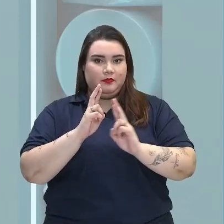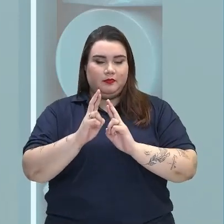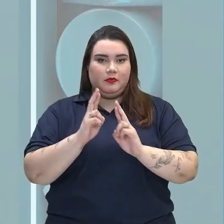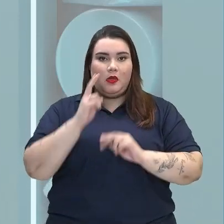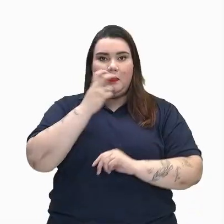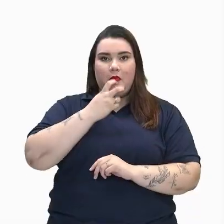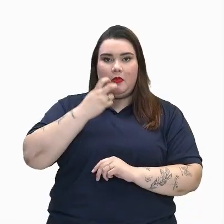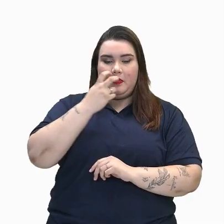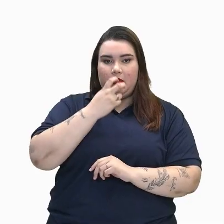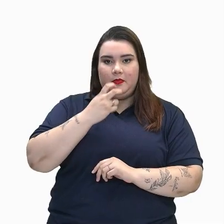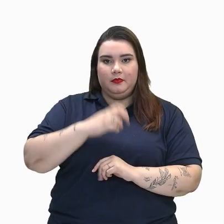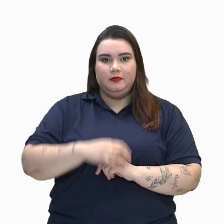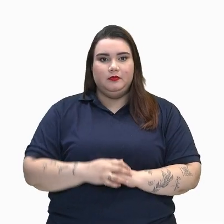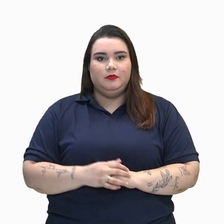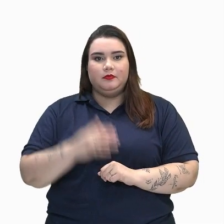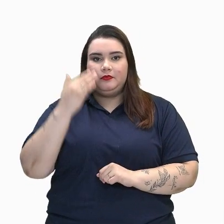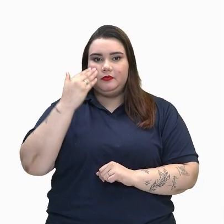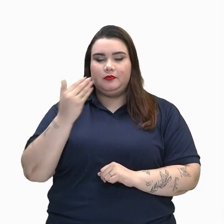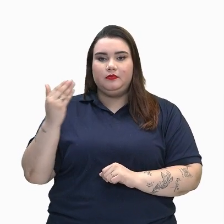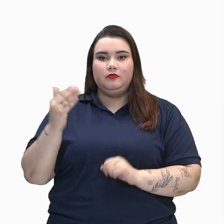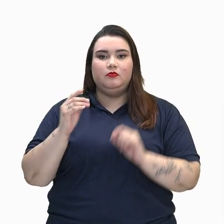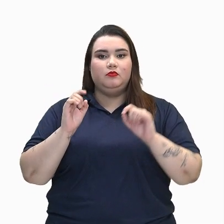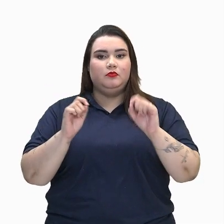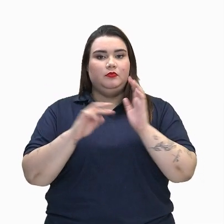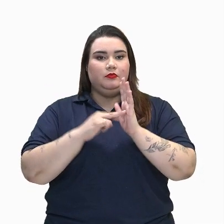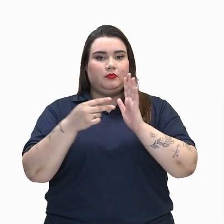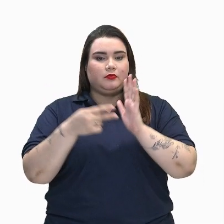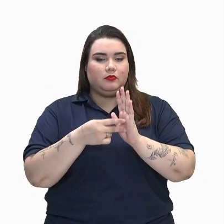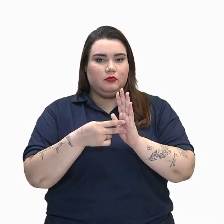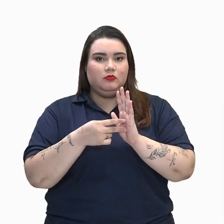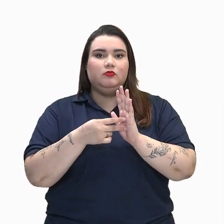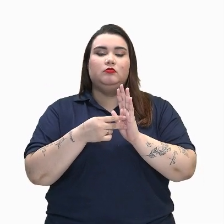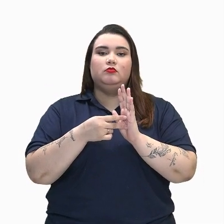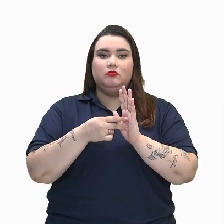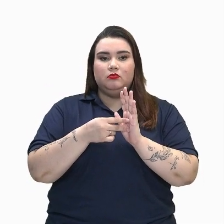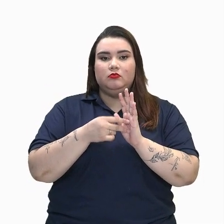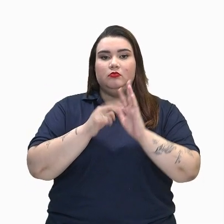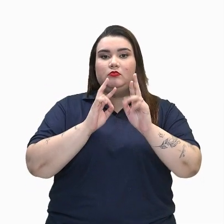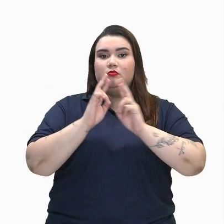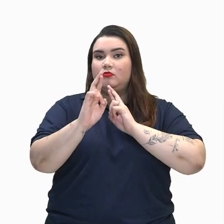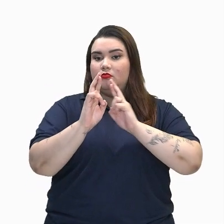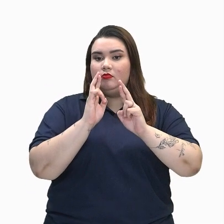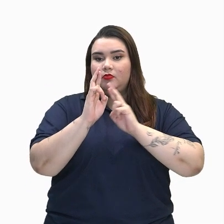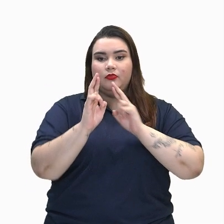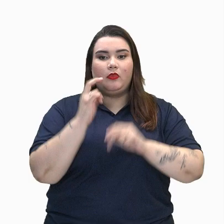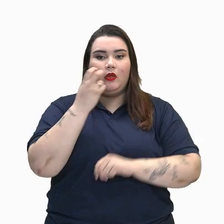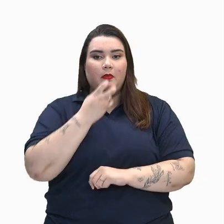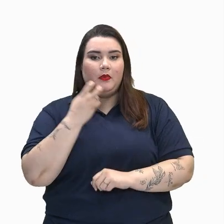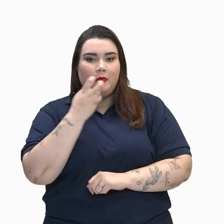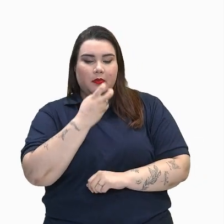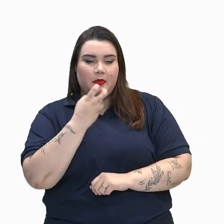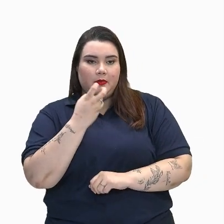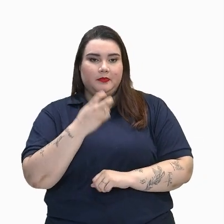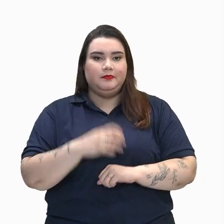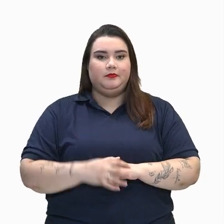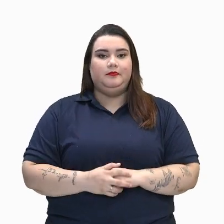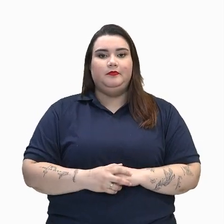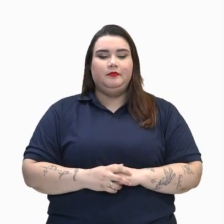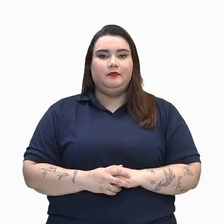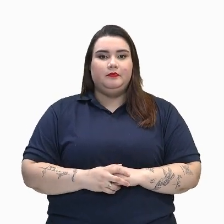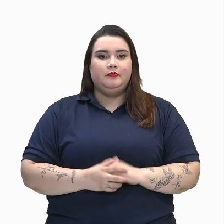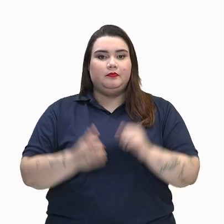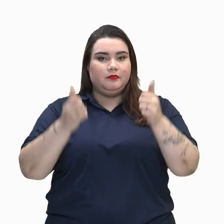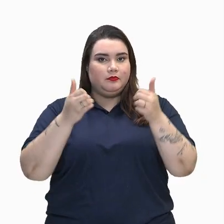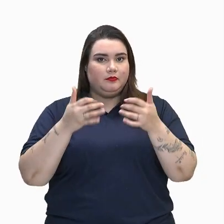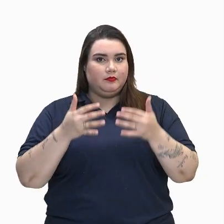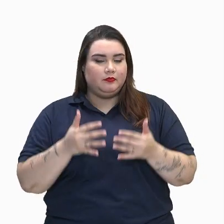oral. Vamos ver então em que consiste? O que é exatamente uma entrevista oral?